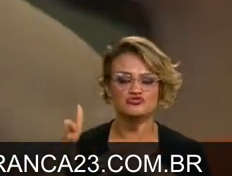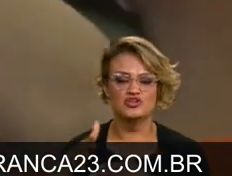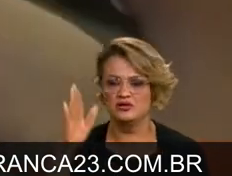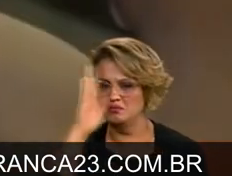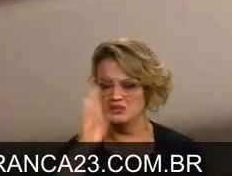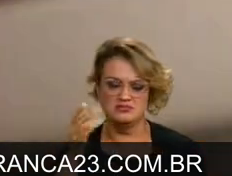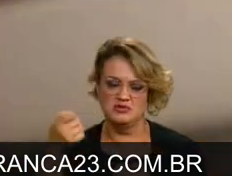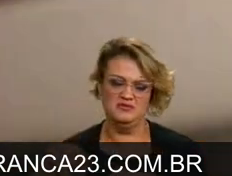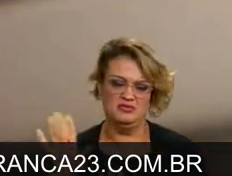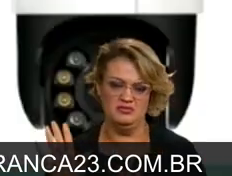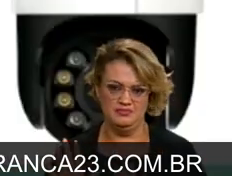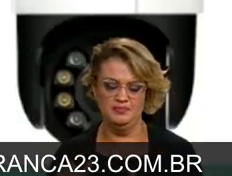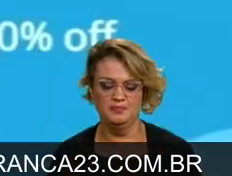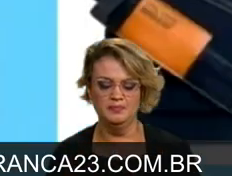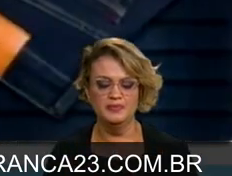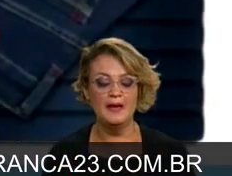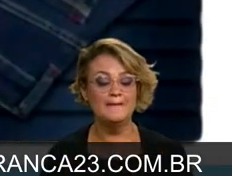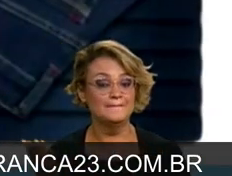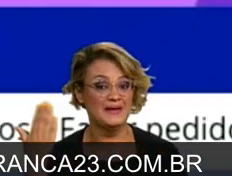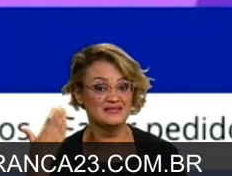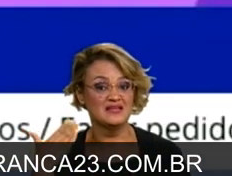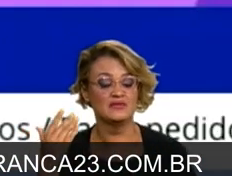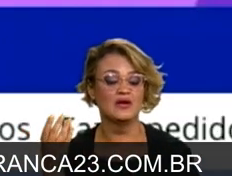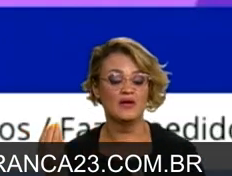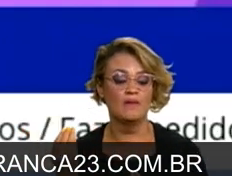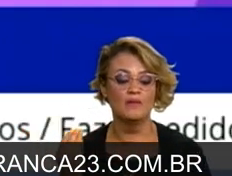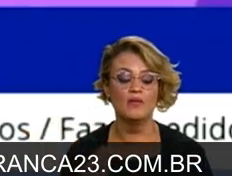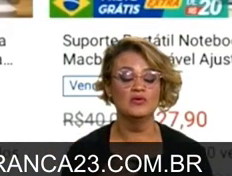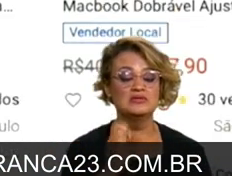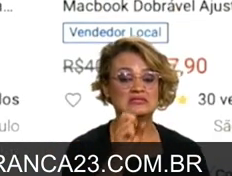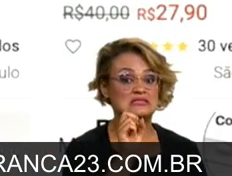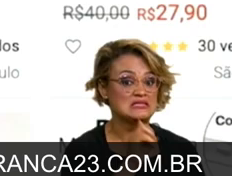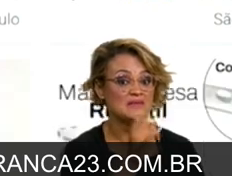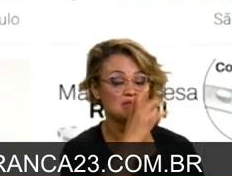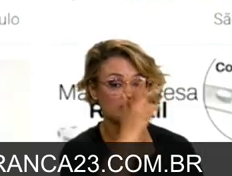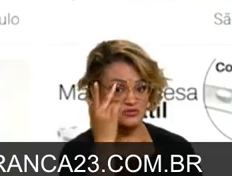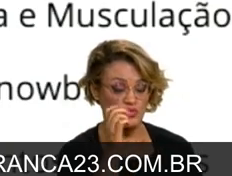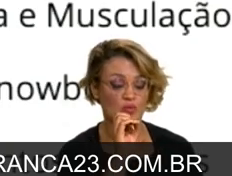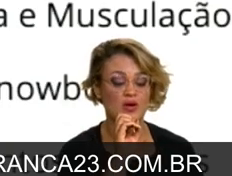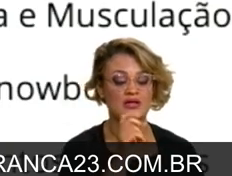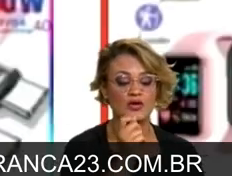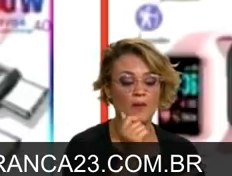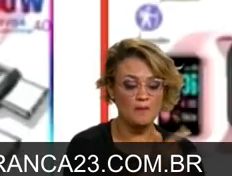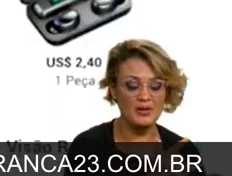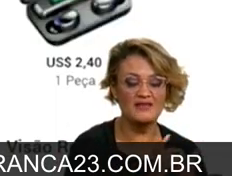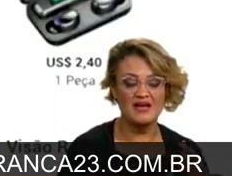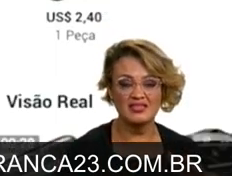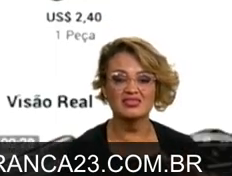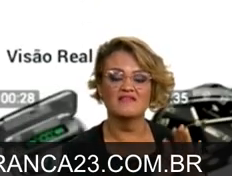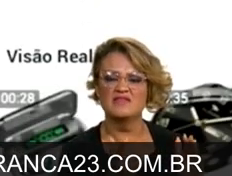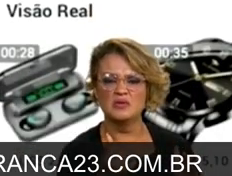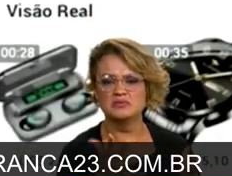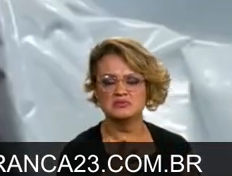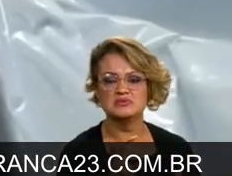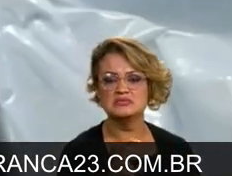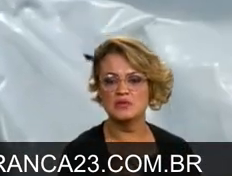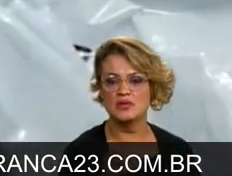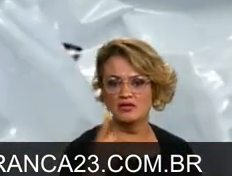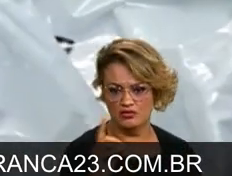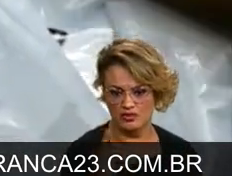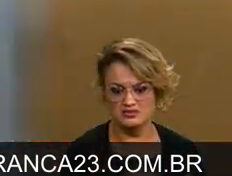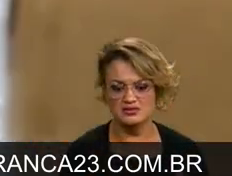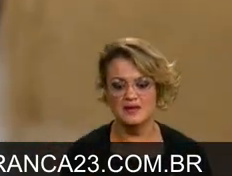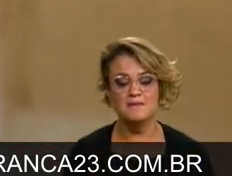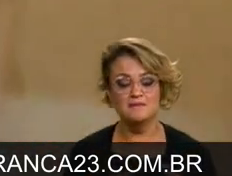ao Brasil. Antes das novas regras, havia isenção somente entre pessoas físicas para encomendas de até 50 dólares.